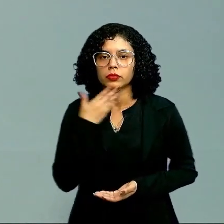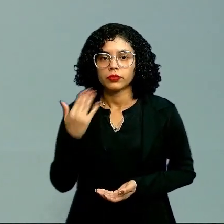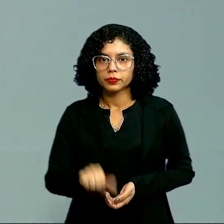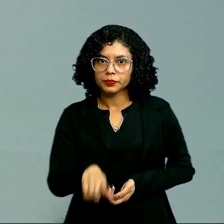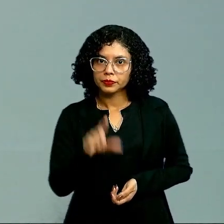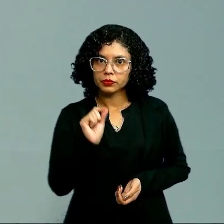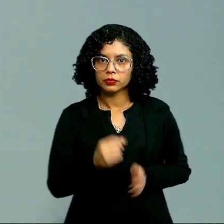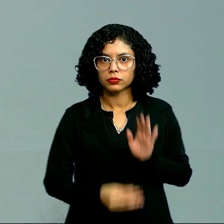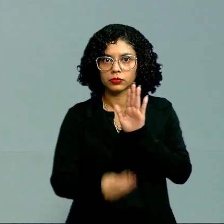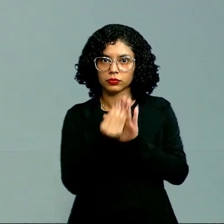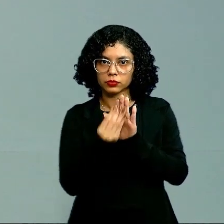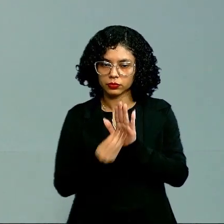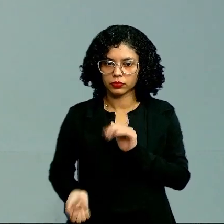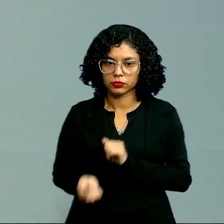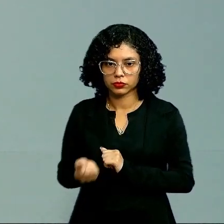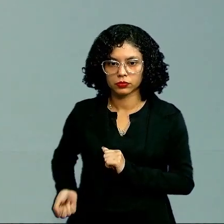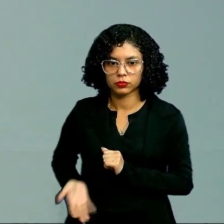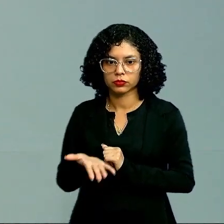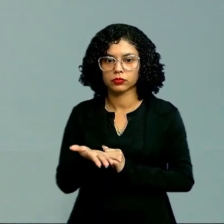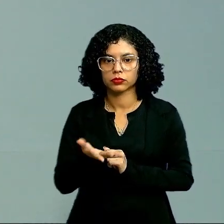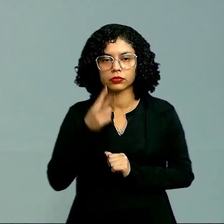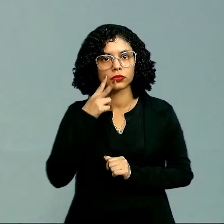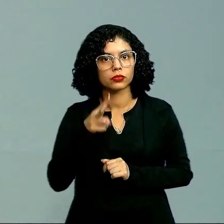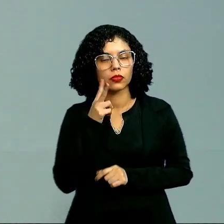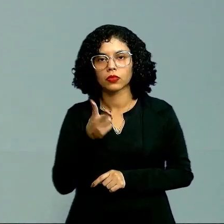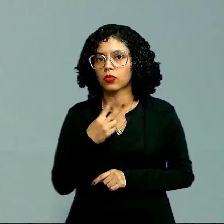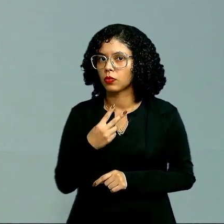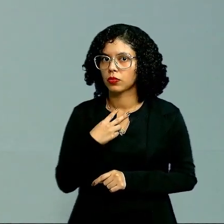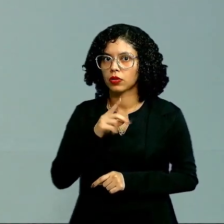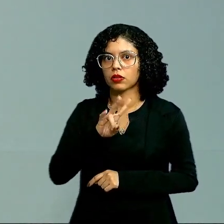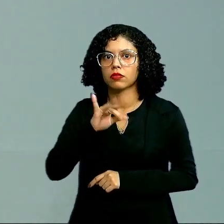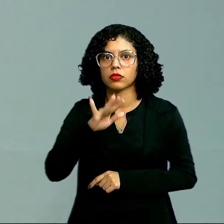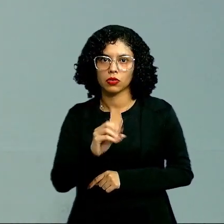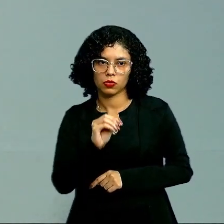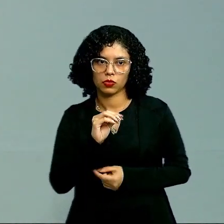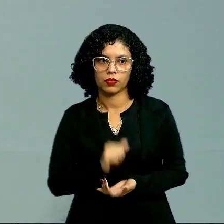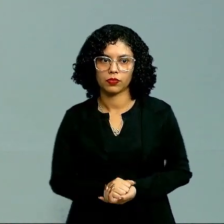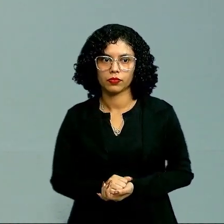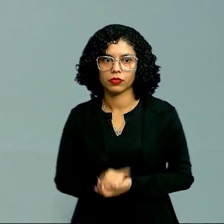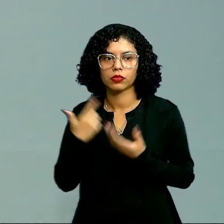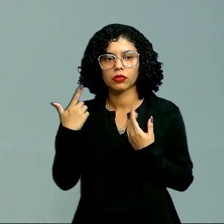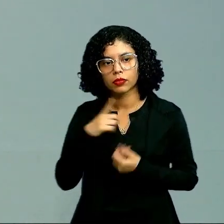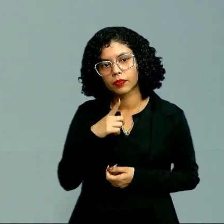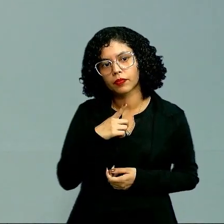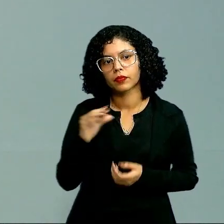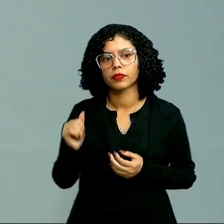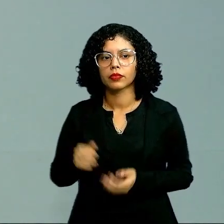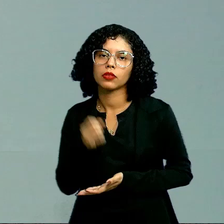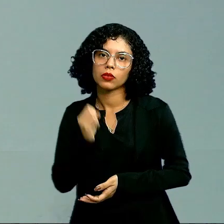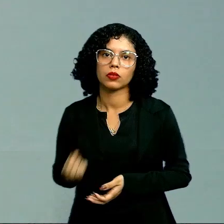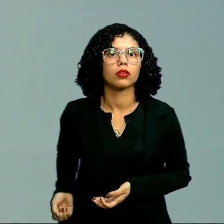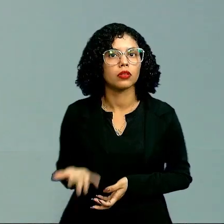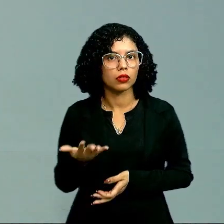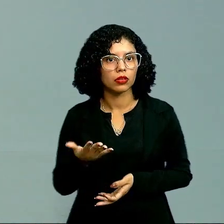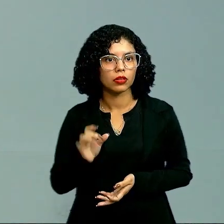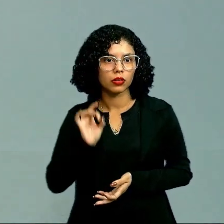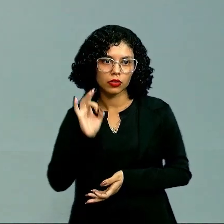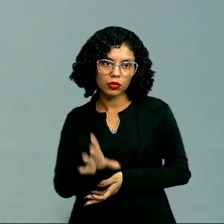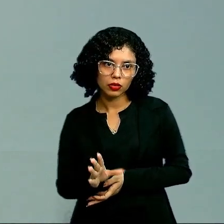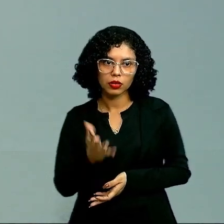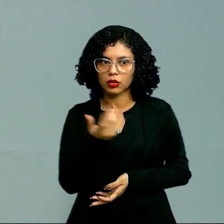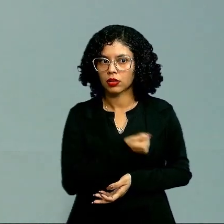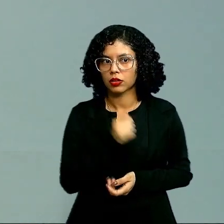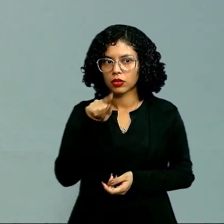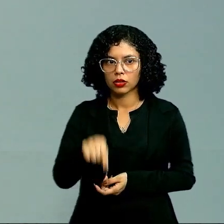preferência, o dado, ele não pode ser vicioso, tudo bem? Tem aquele hábito de você jogar, só cai